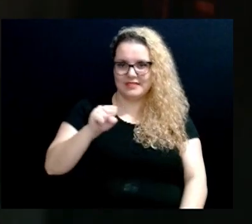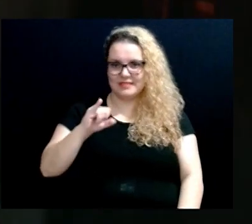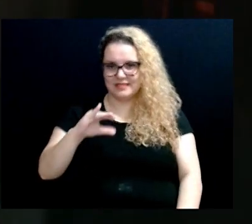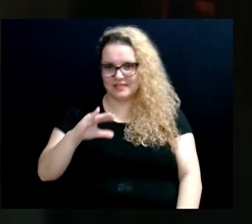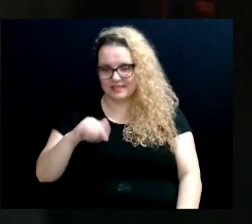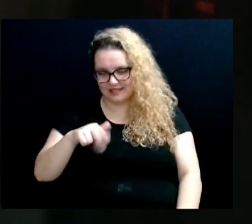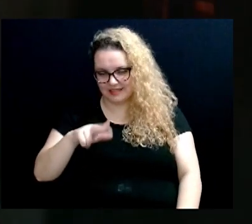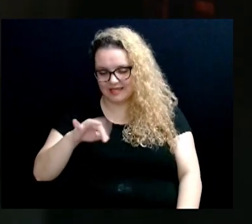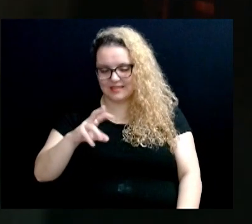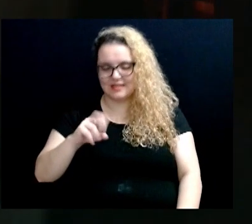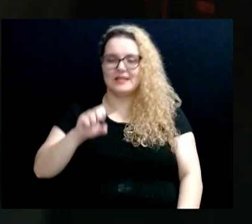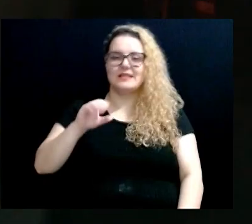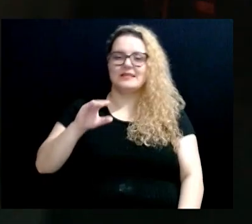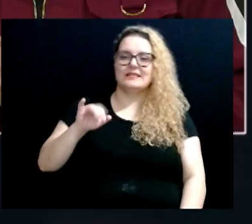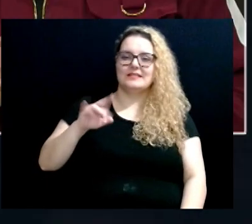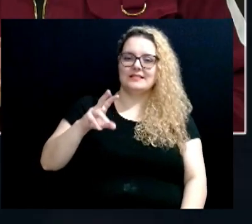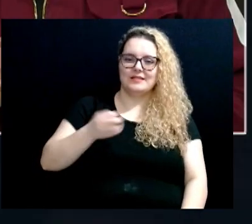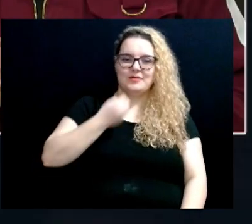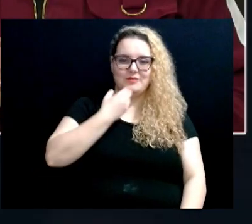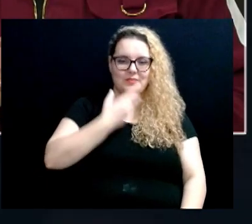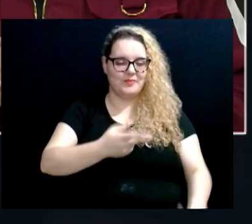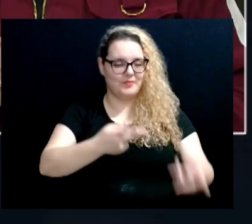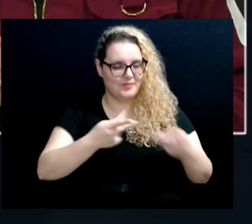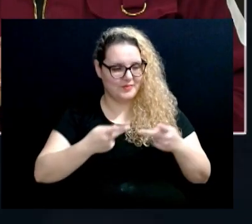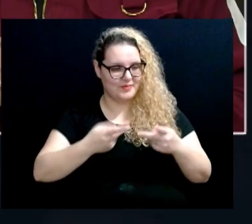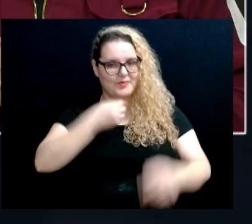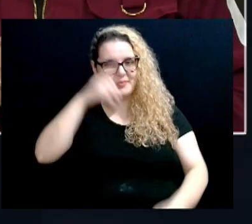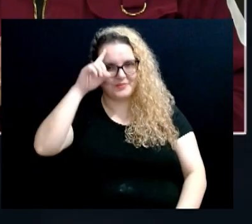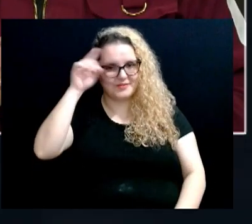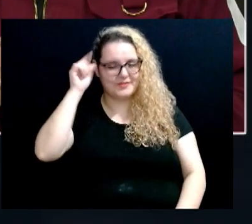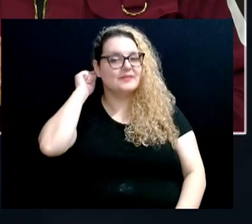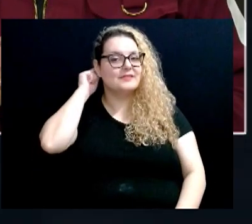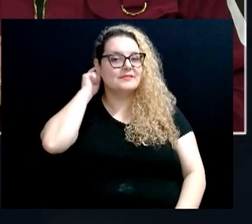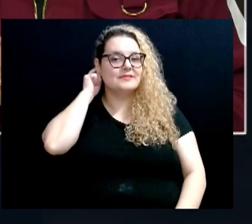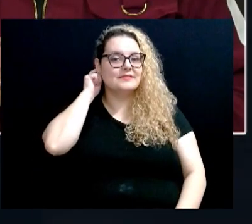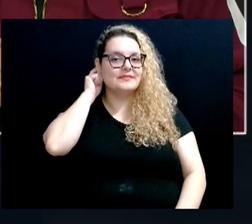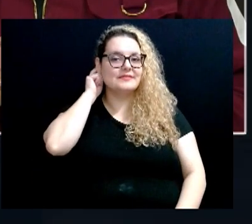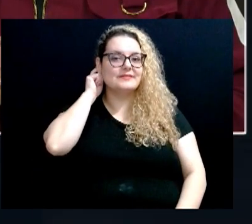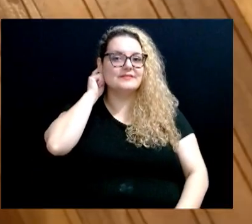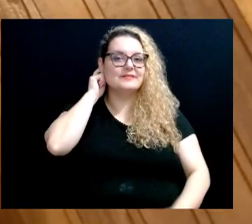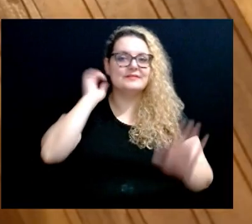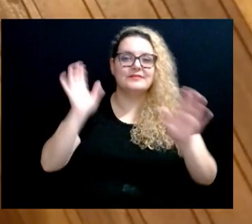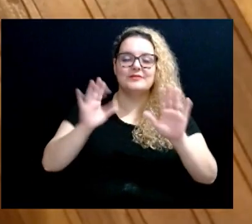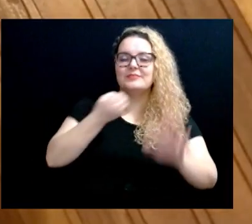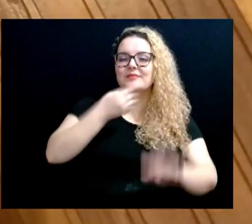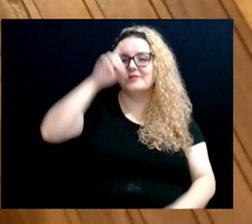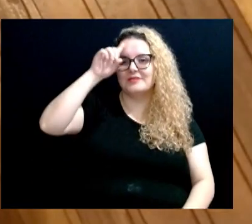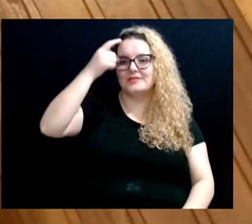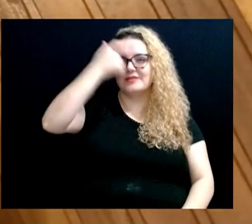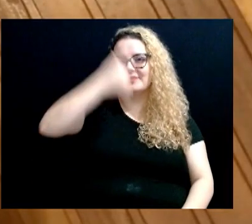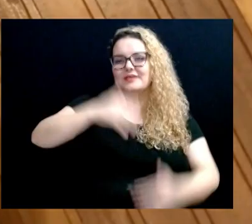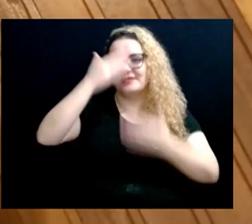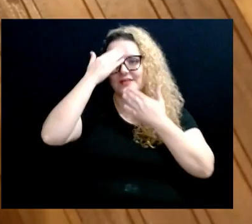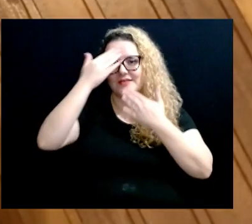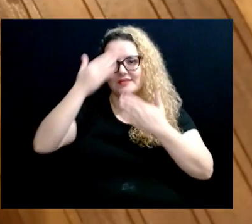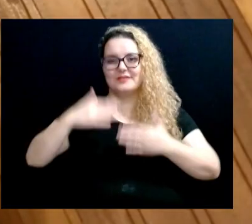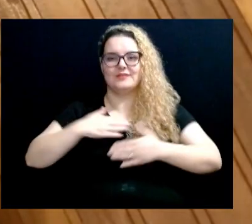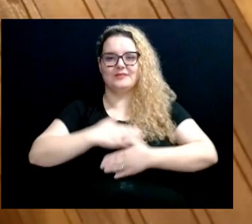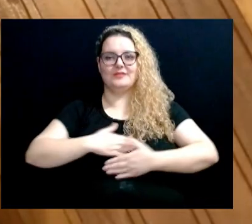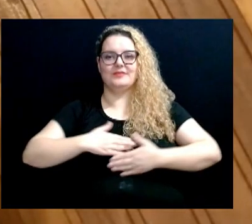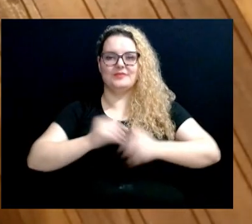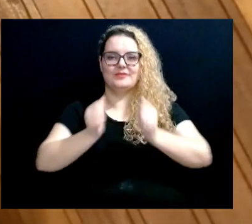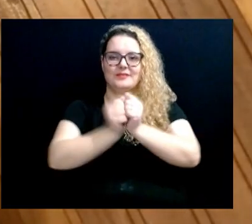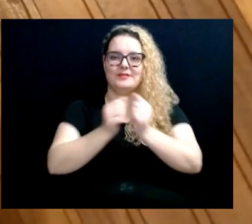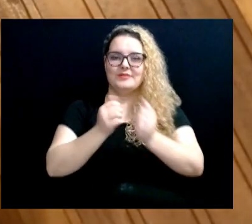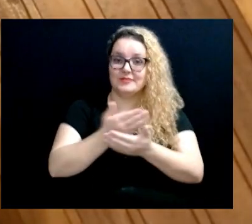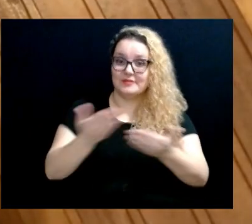bem-vindo, doutor, bom dia. Bom dia, eu que agradeço o convite. É um prazer estar aqui com vocês para debater